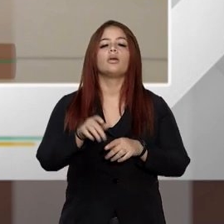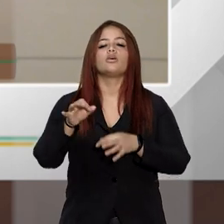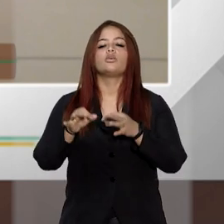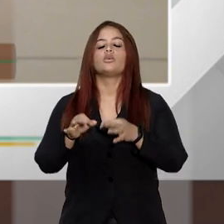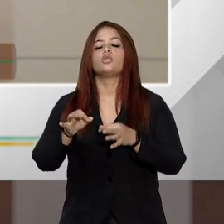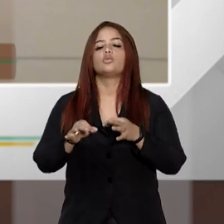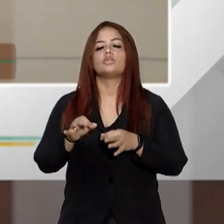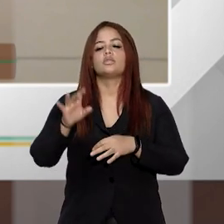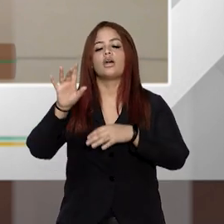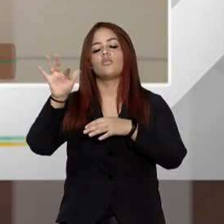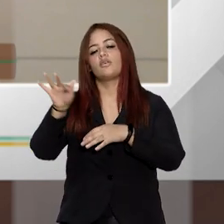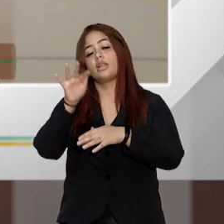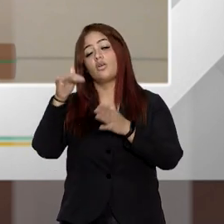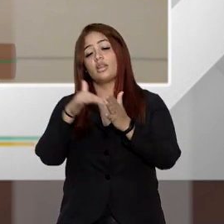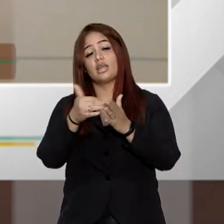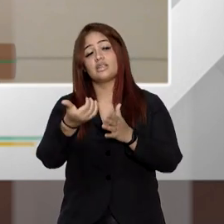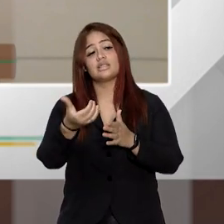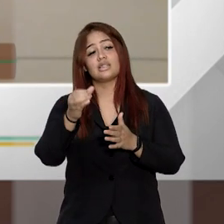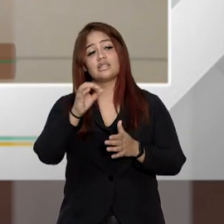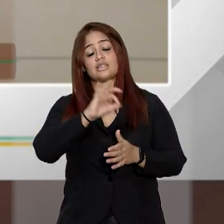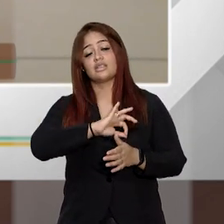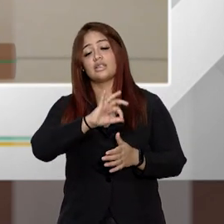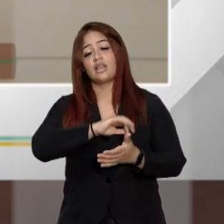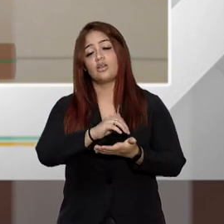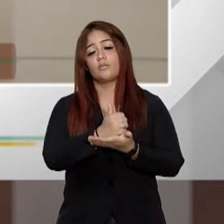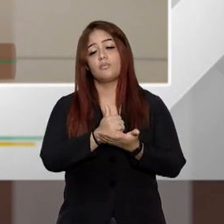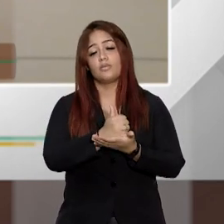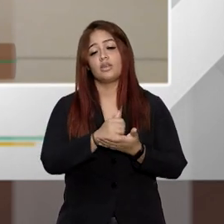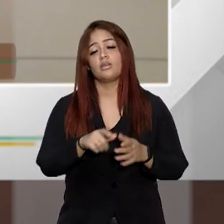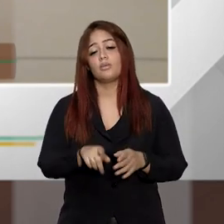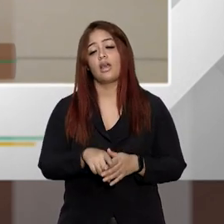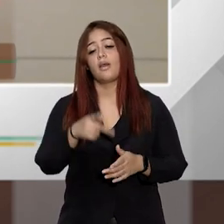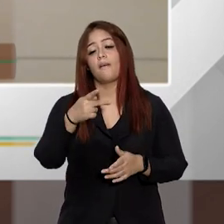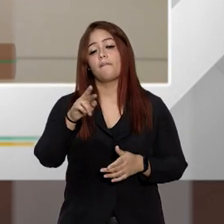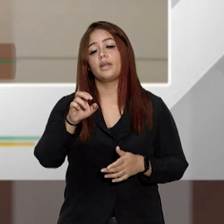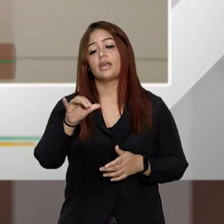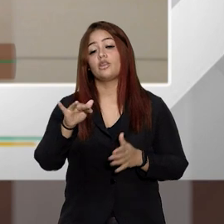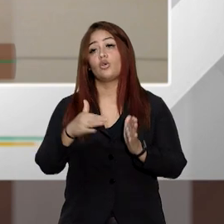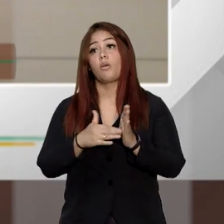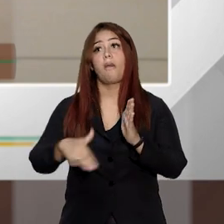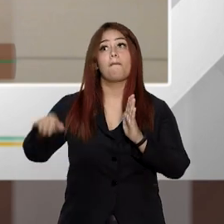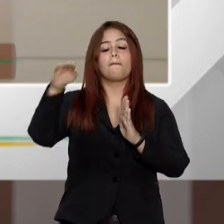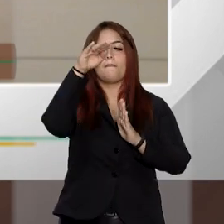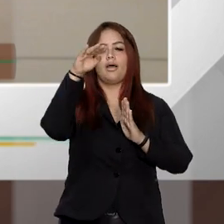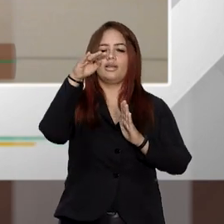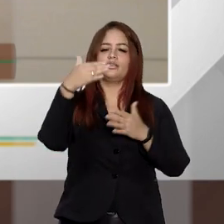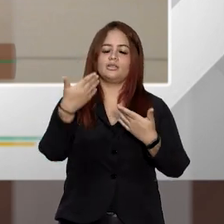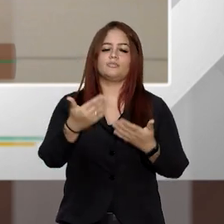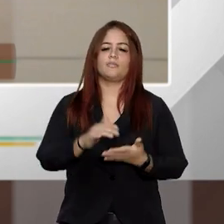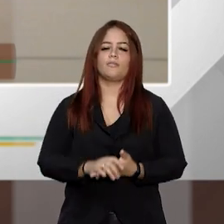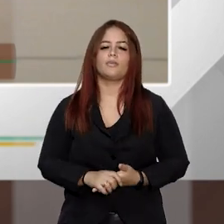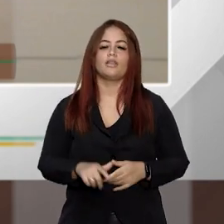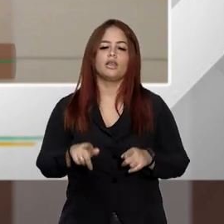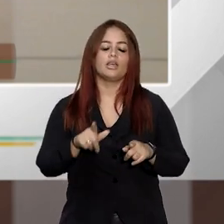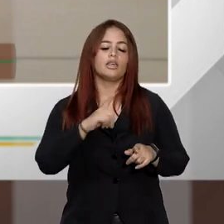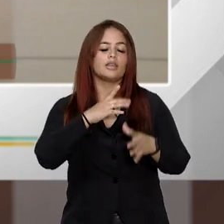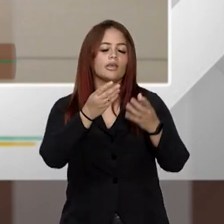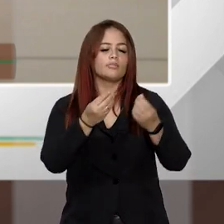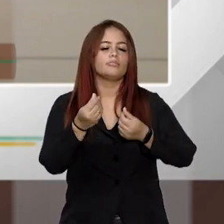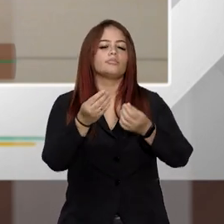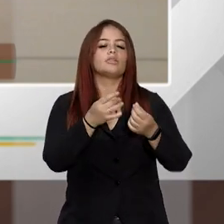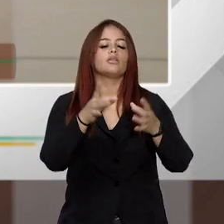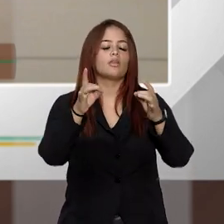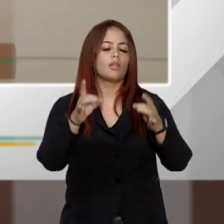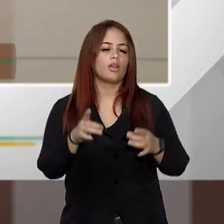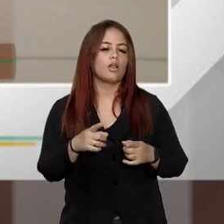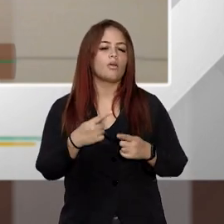são até 60 salários mínimos. O precatório é um valor mais elevado, são acima de 60 salários mínimos, e tem até uma peculiaridade,